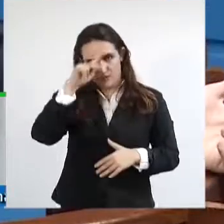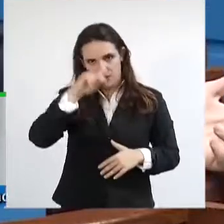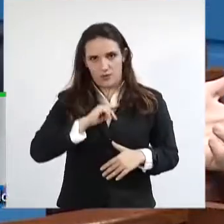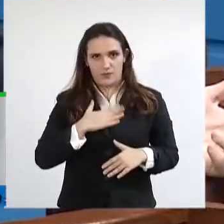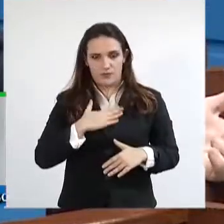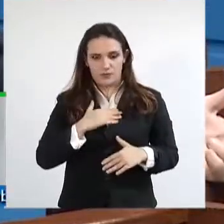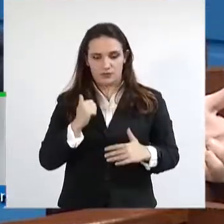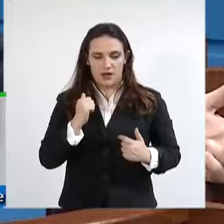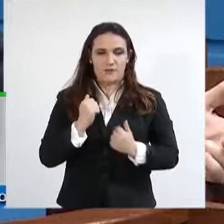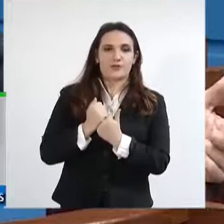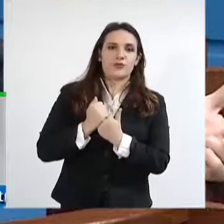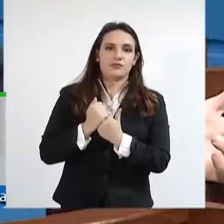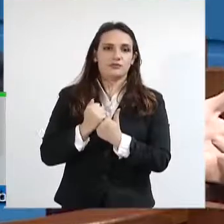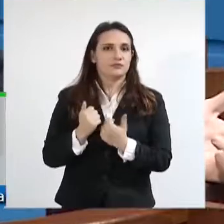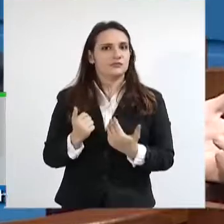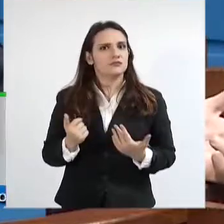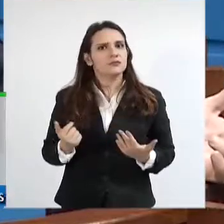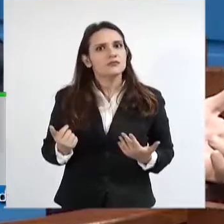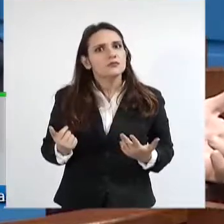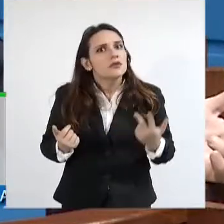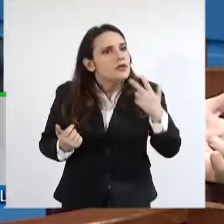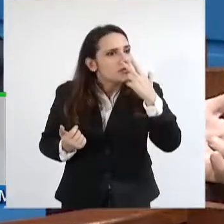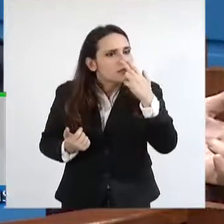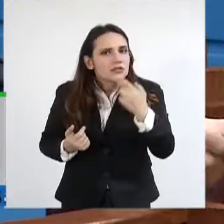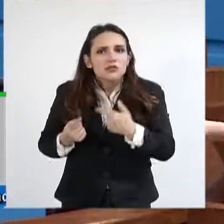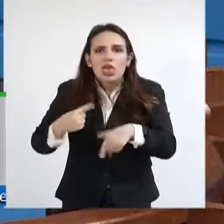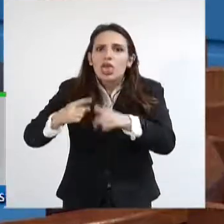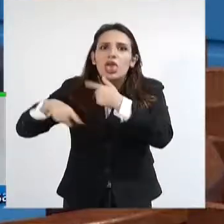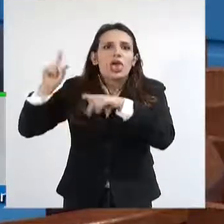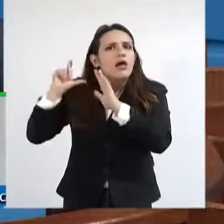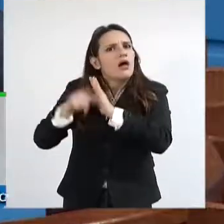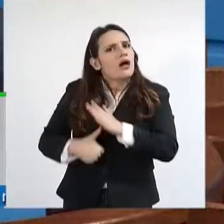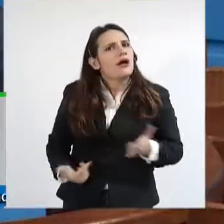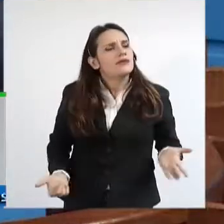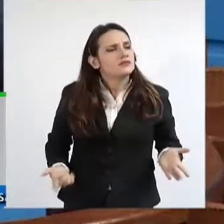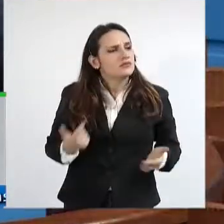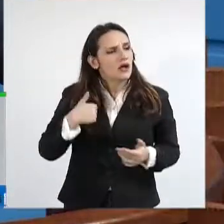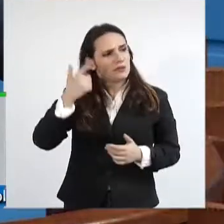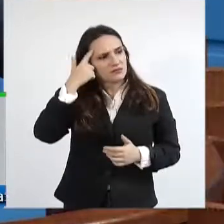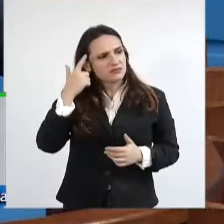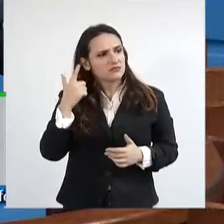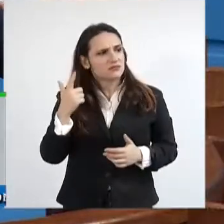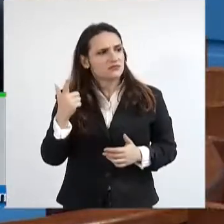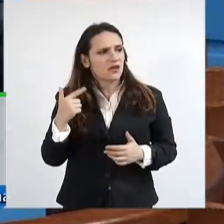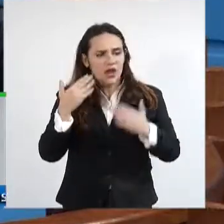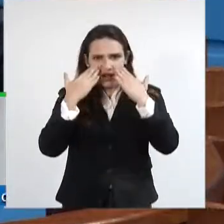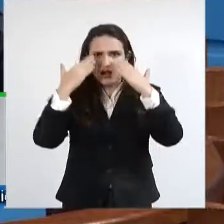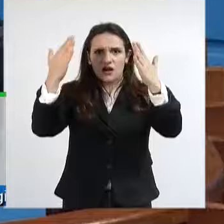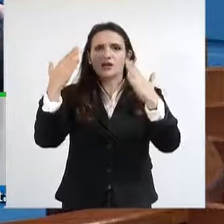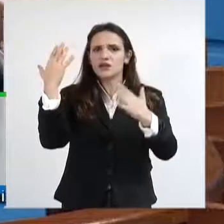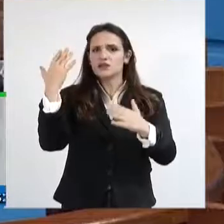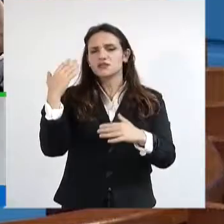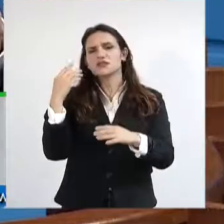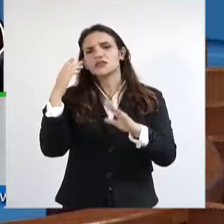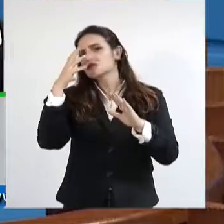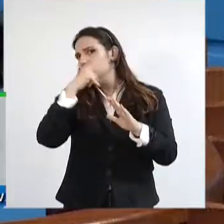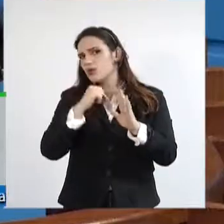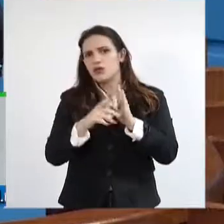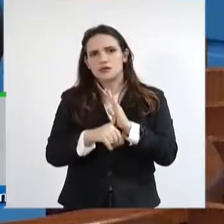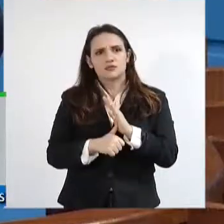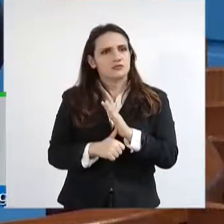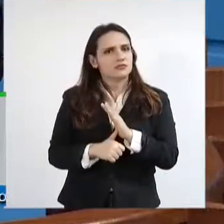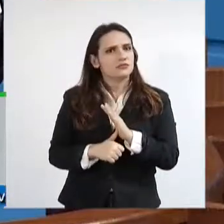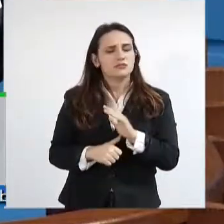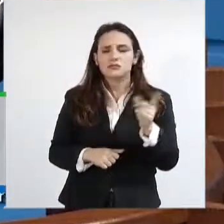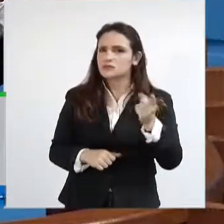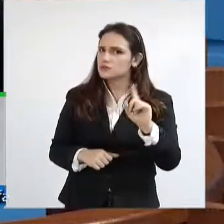chegando? Nós estamos andando para trás muito rápido. Eu achava que a gente ia demorar um pouco para retroceder em algumas coisas, mas está sendo